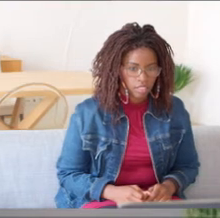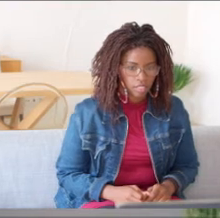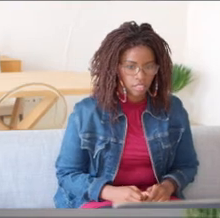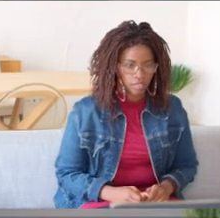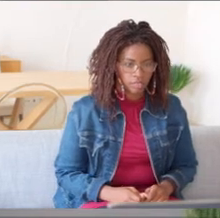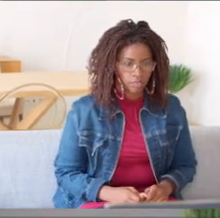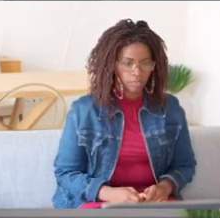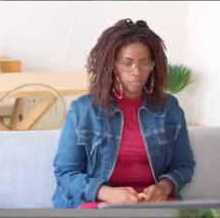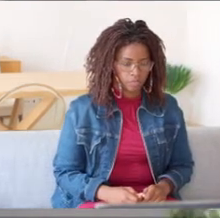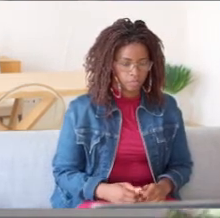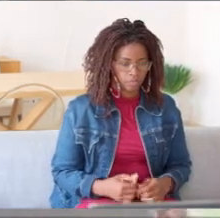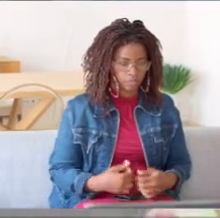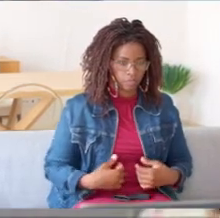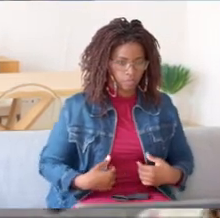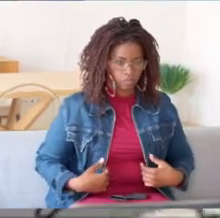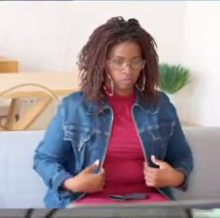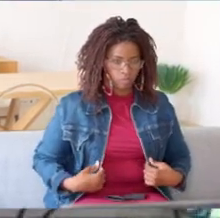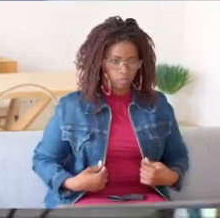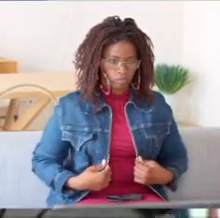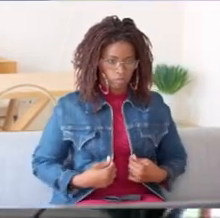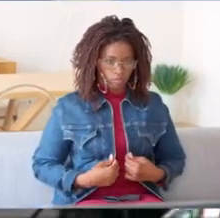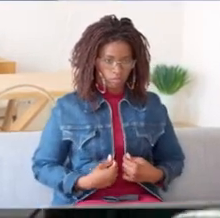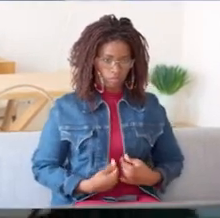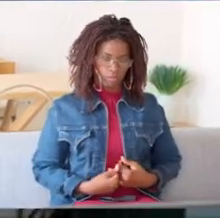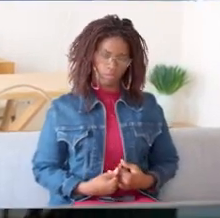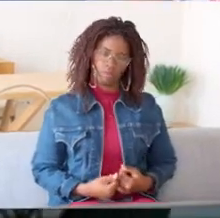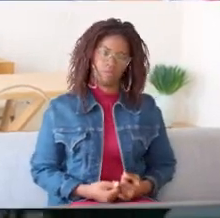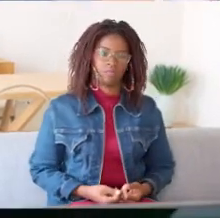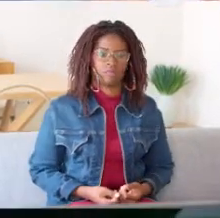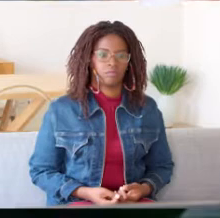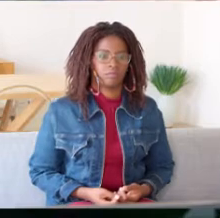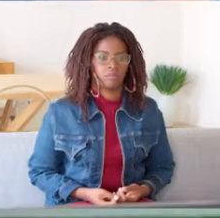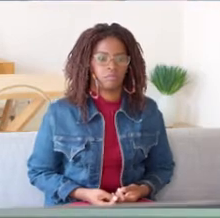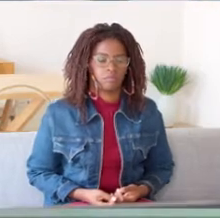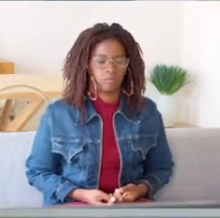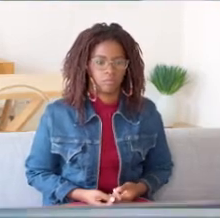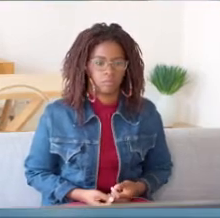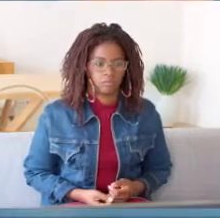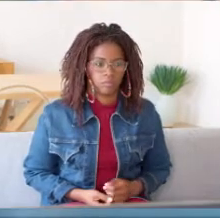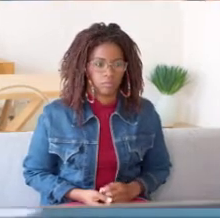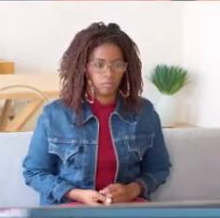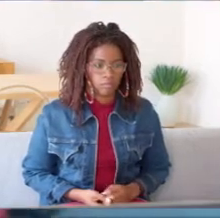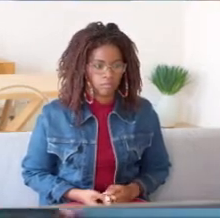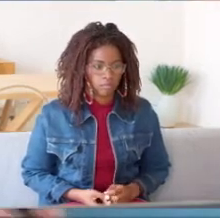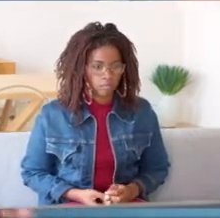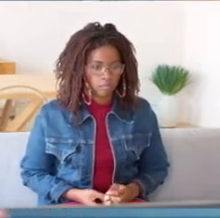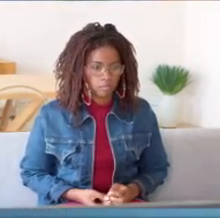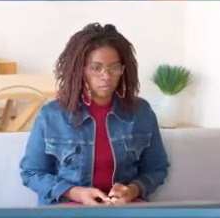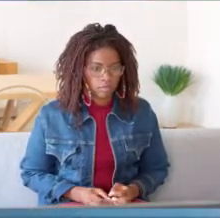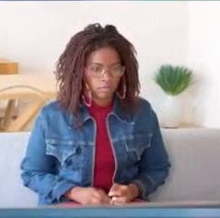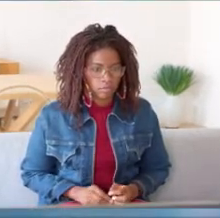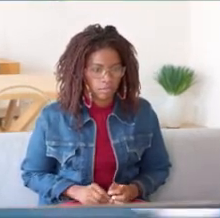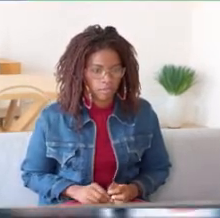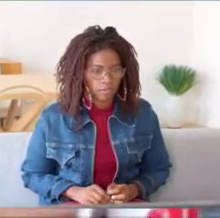Oi boa tarde amigos do Bate pronto e o uma tarde quem tiver aí de vitória do Fluminense